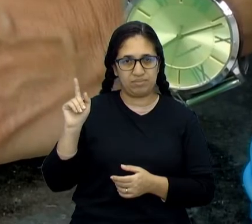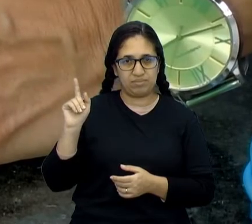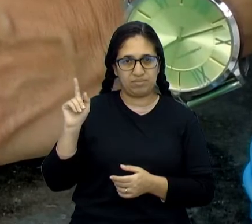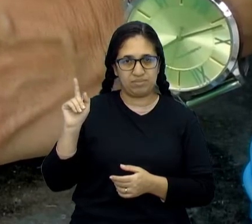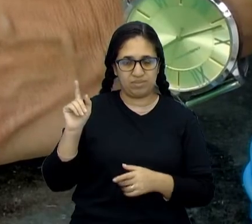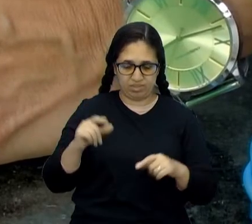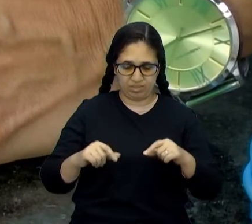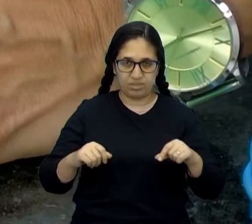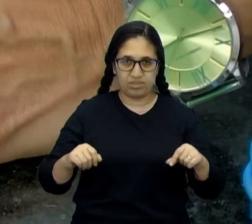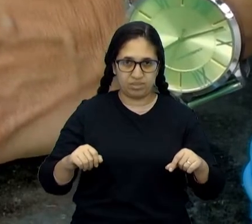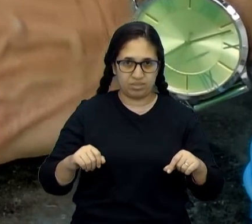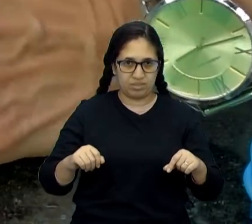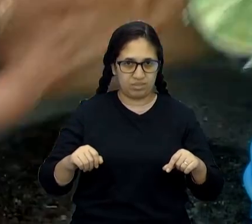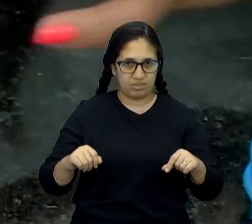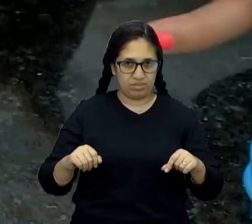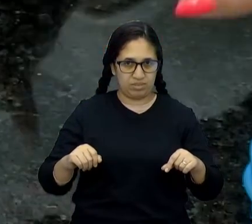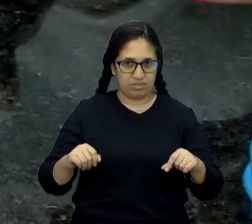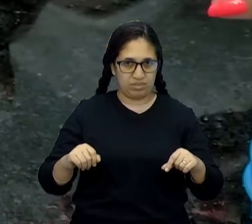cima eu vou colocar